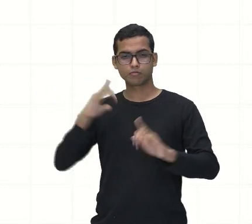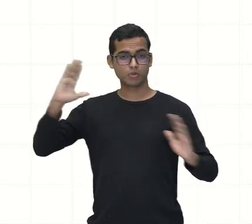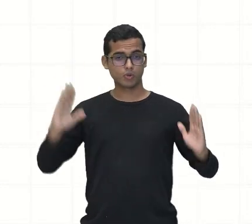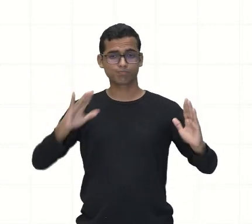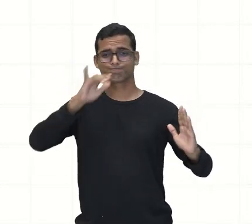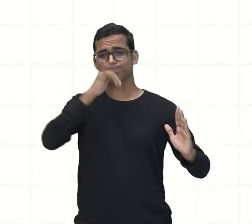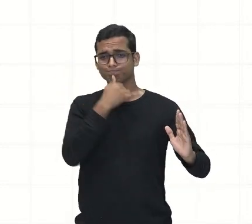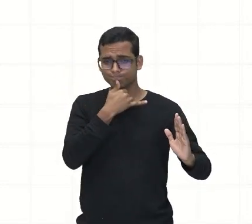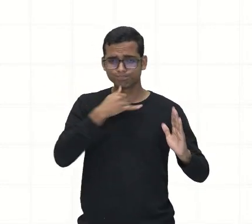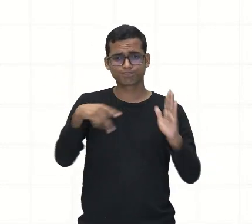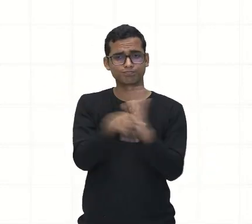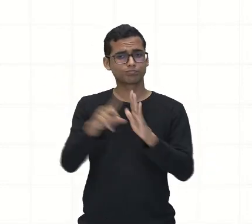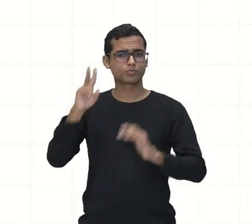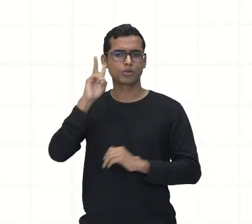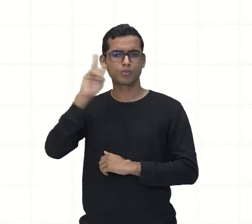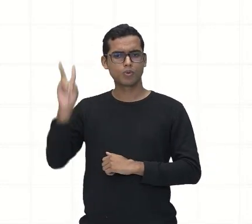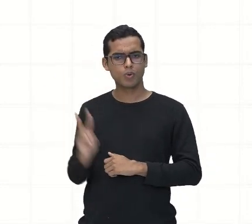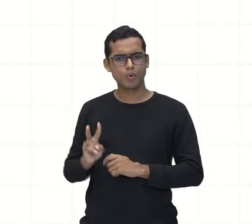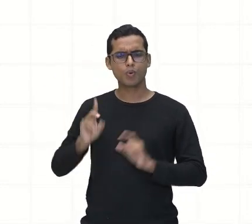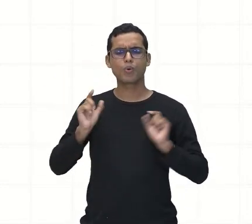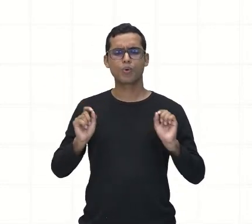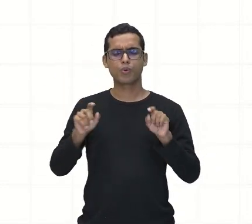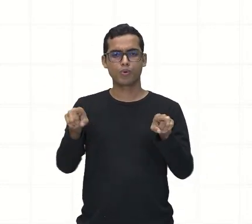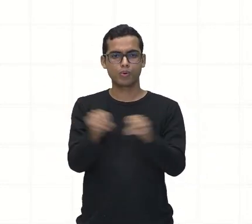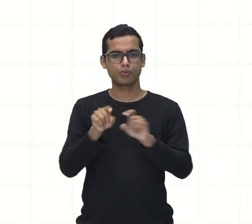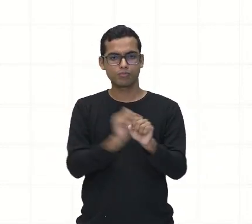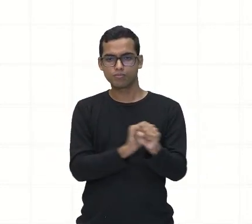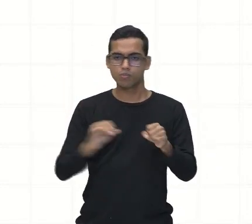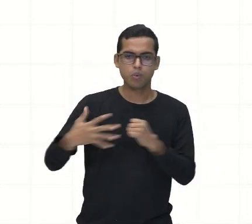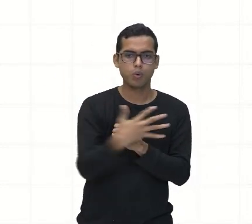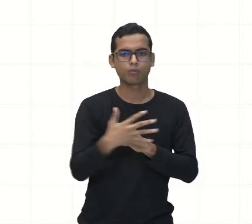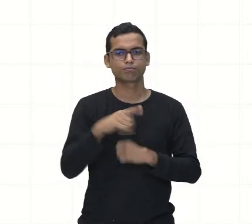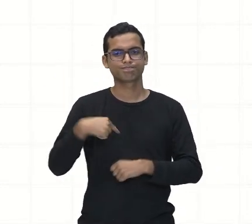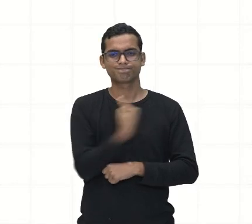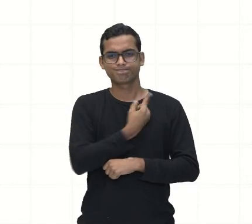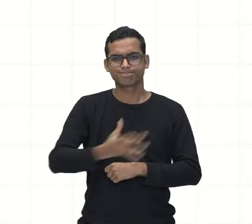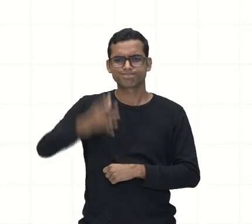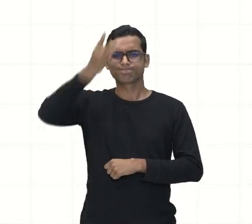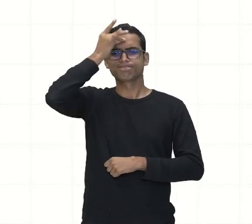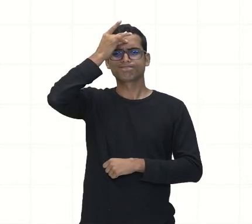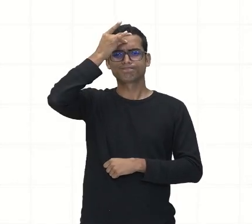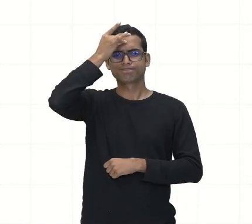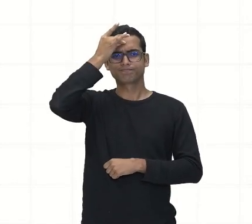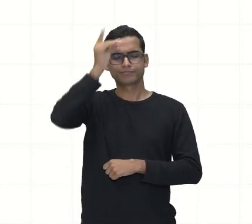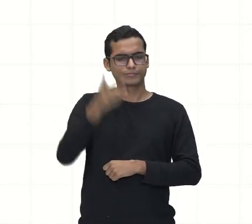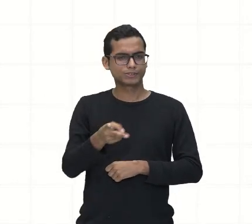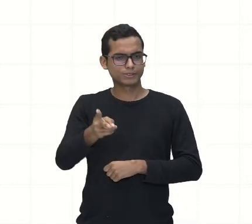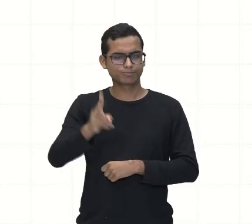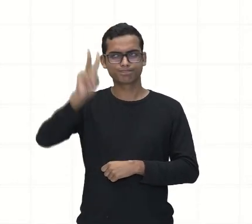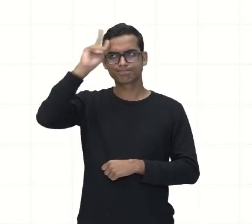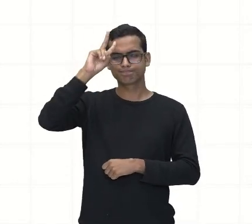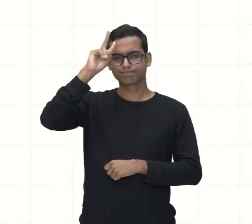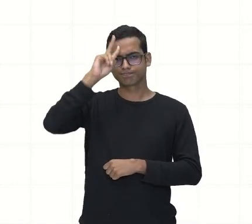história, mas ainda está muito vivo no nosso dia a dia.